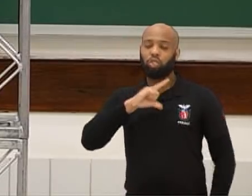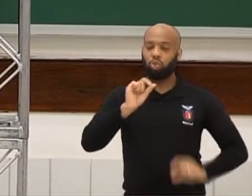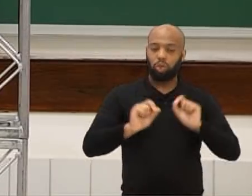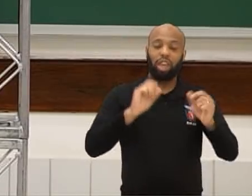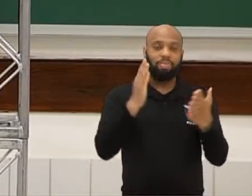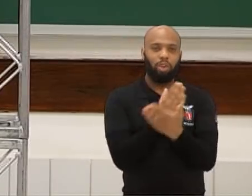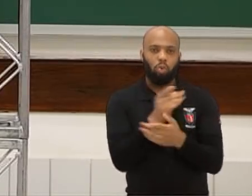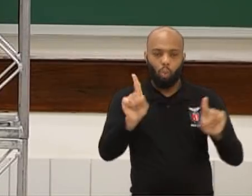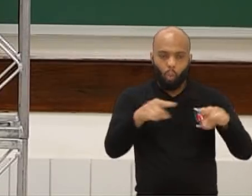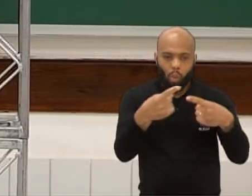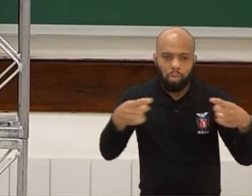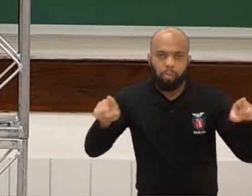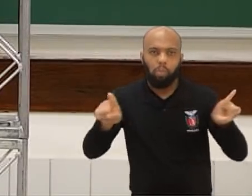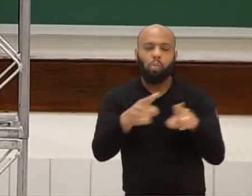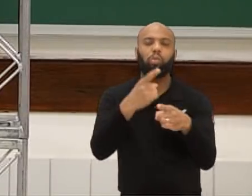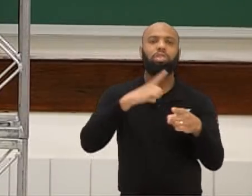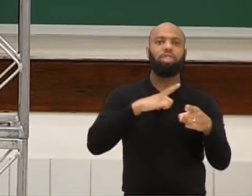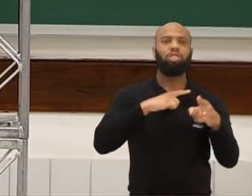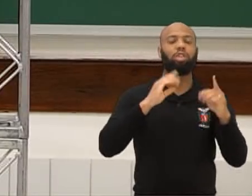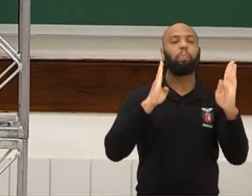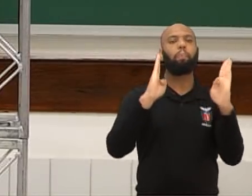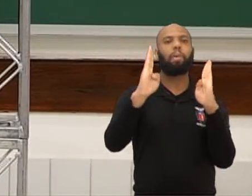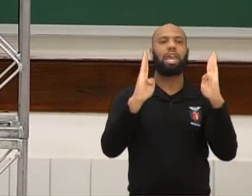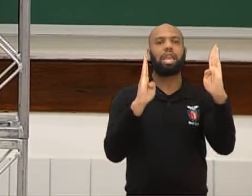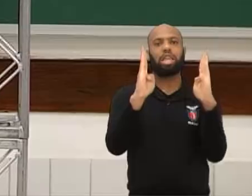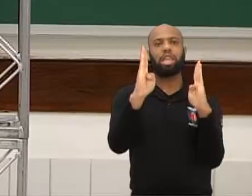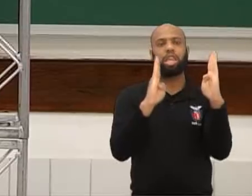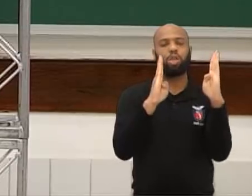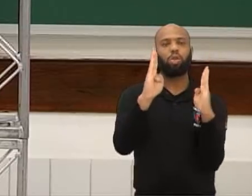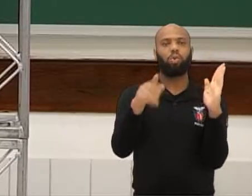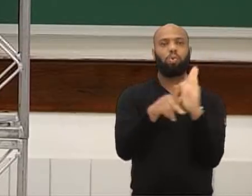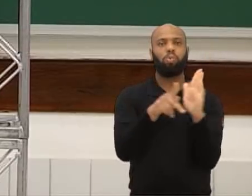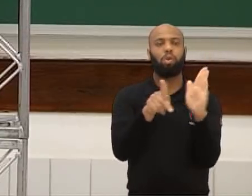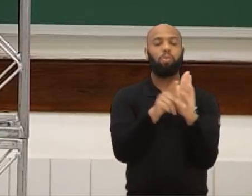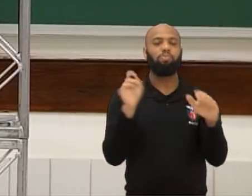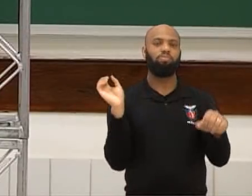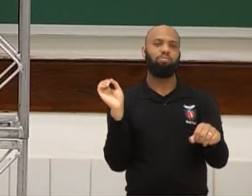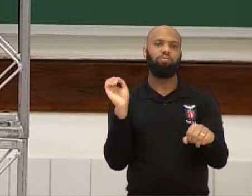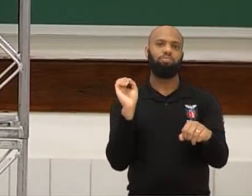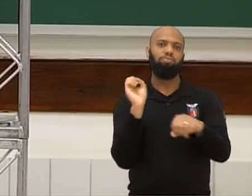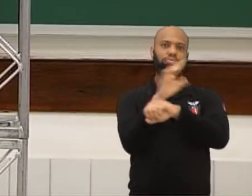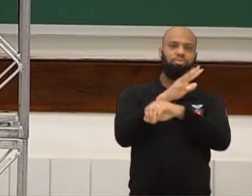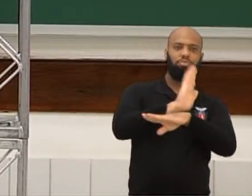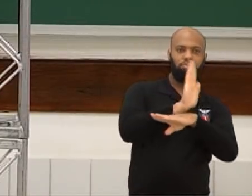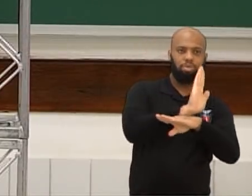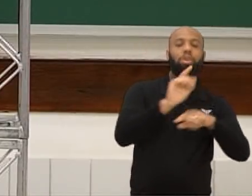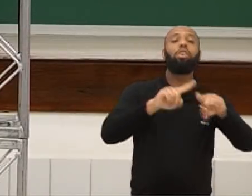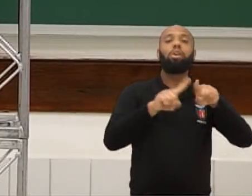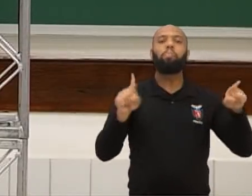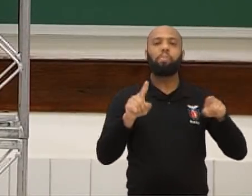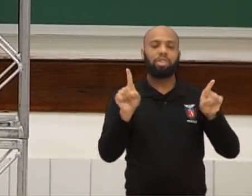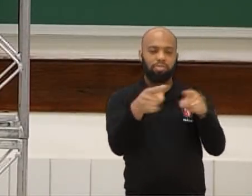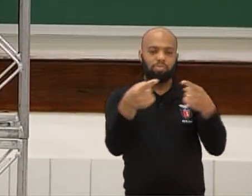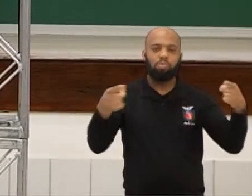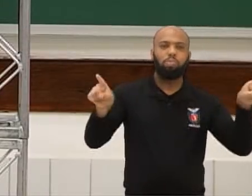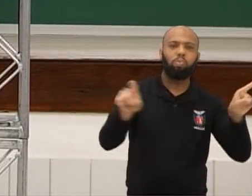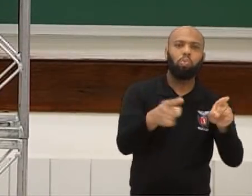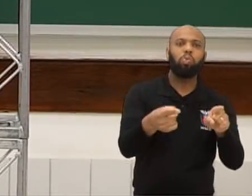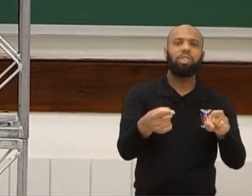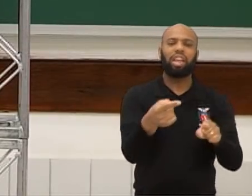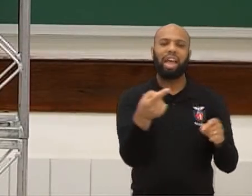algumas músicas sendo tocadas durante a projeção dos filmes, Só que essas músicas, elas não